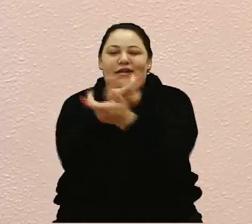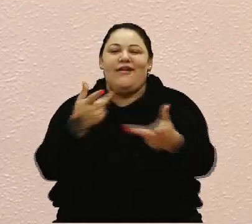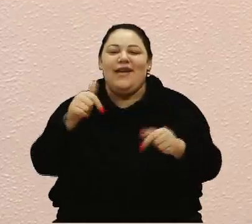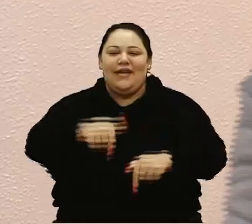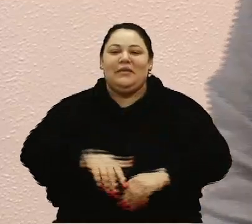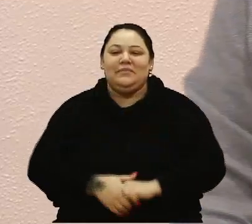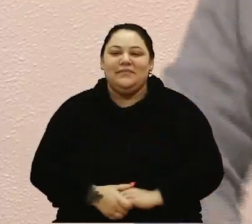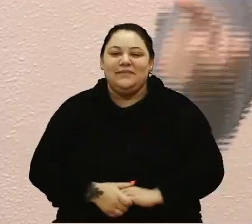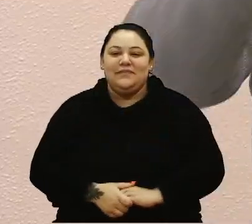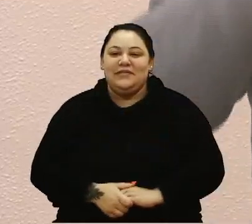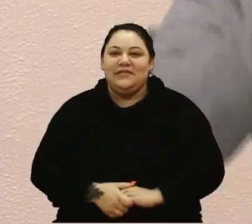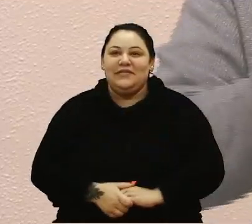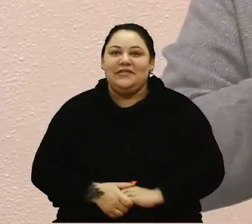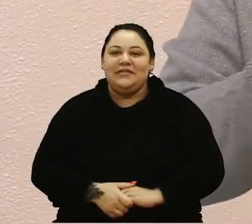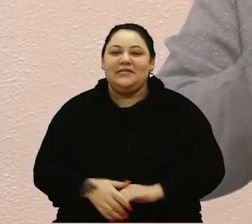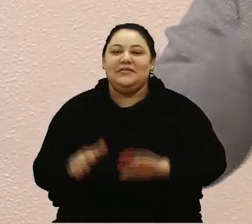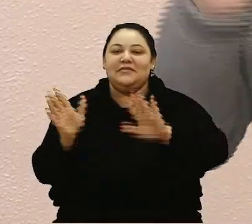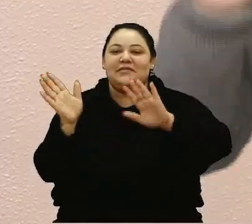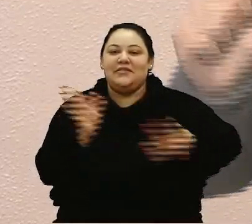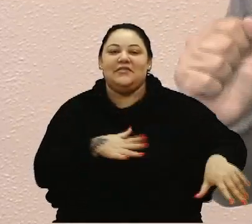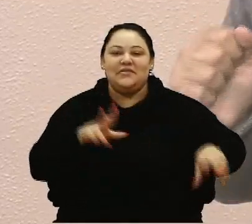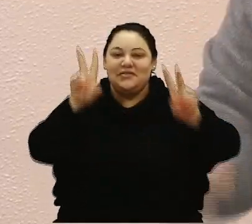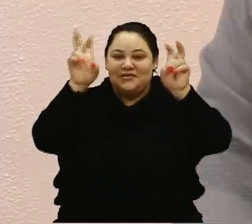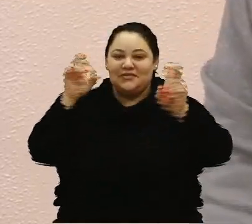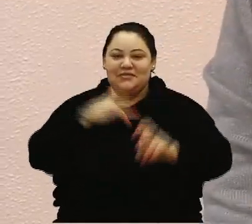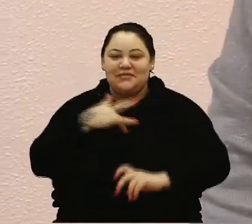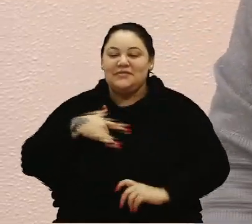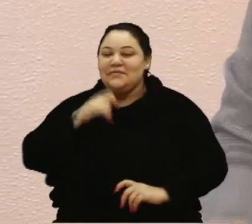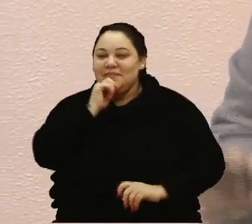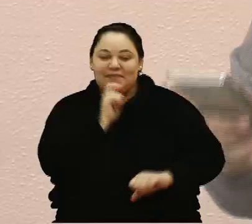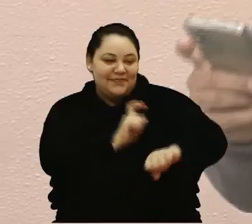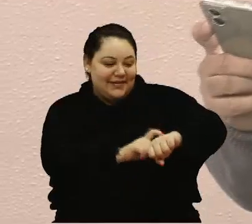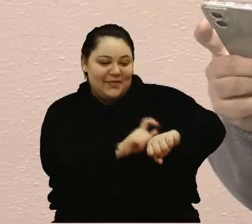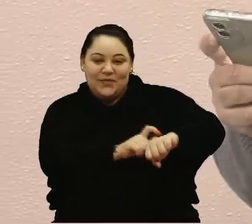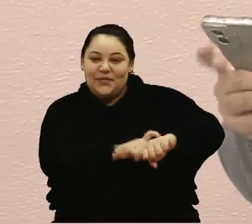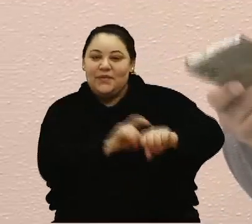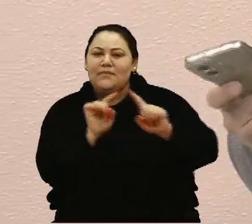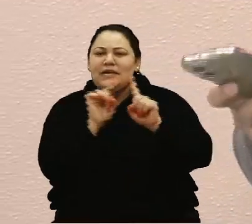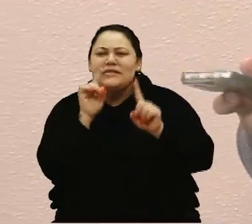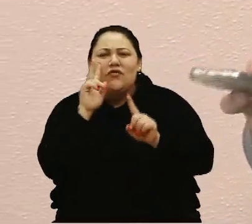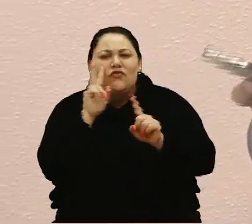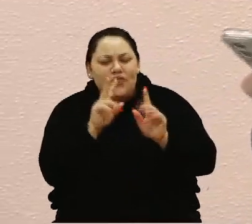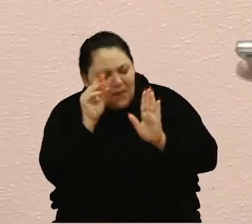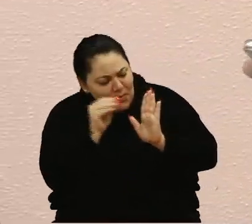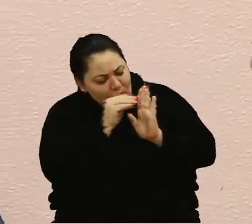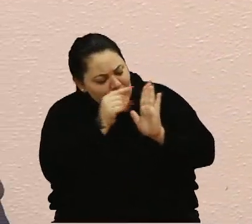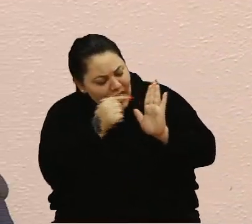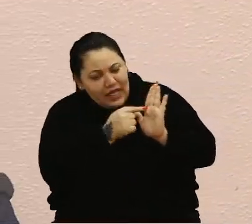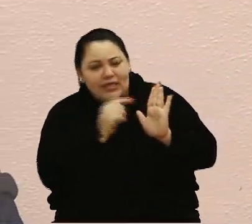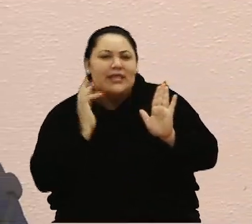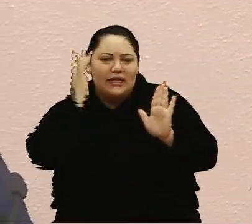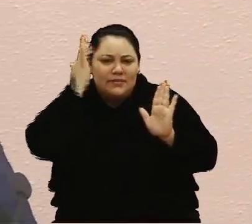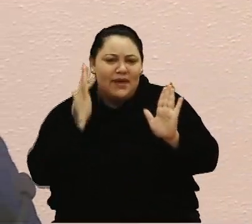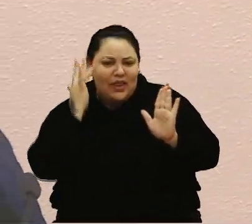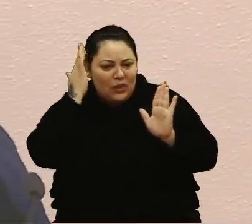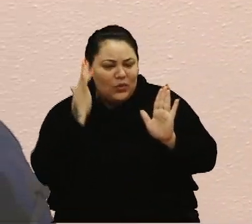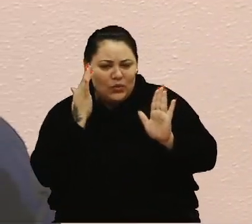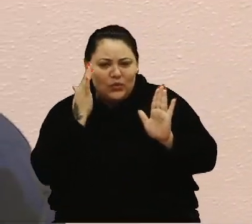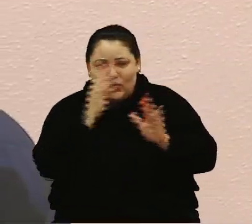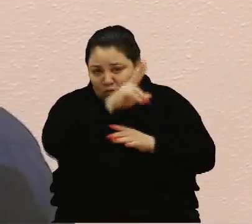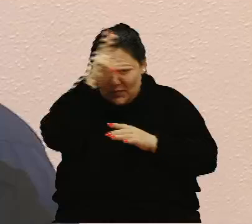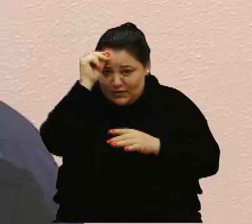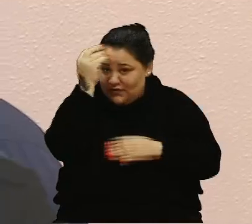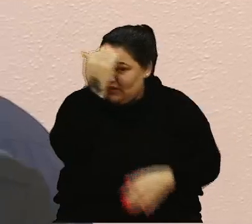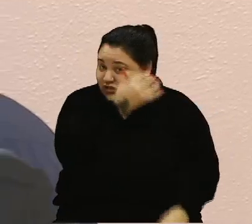por fim, sobre o tema da saúde, não deu tempo, mas eu acabei de ver uma postagem, vereadora Daiane Mello, do prefeito